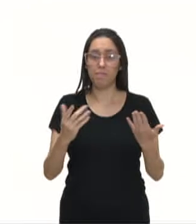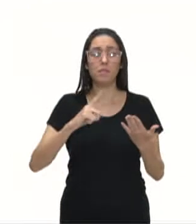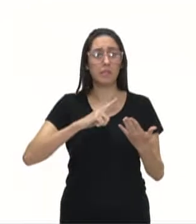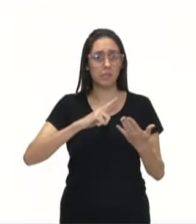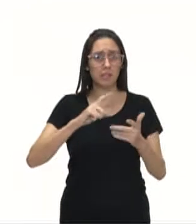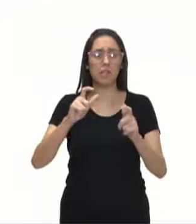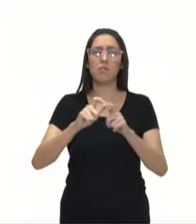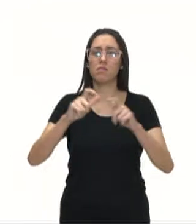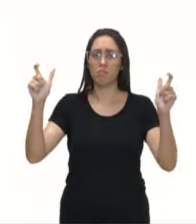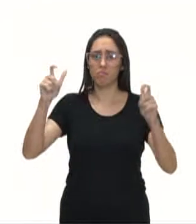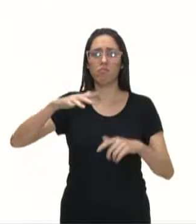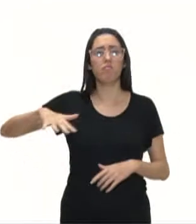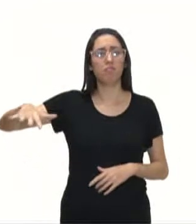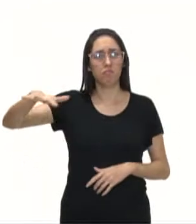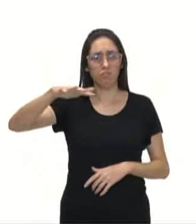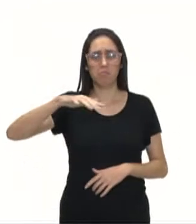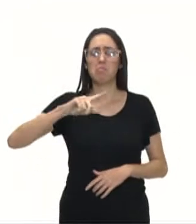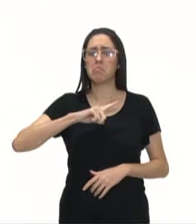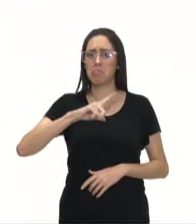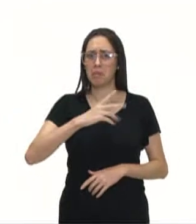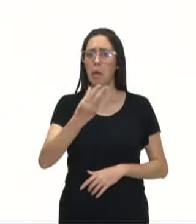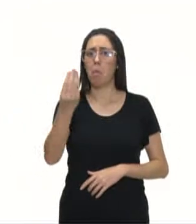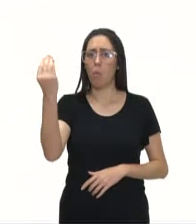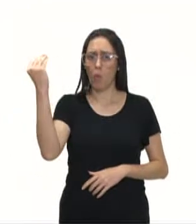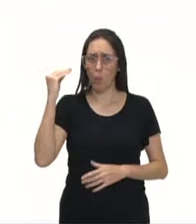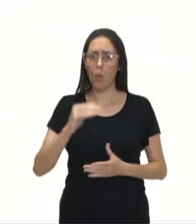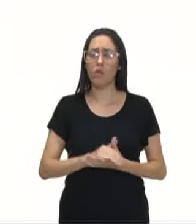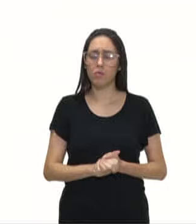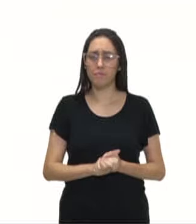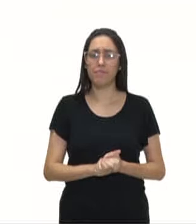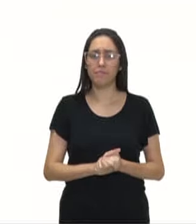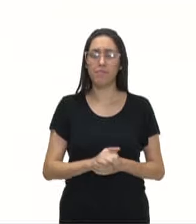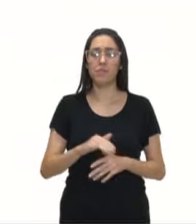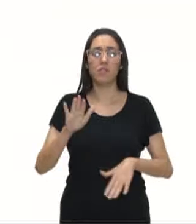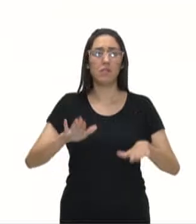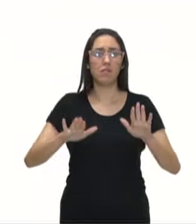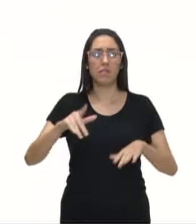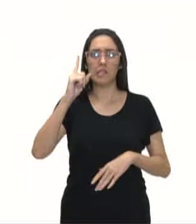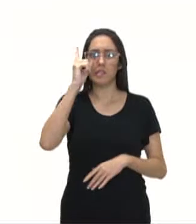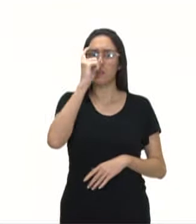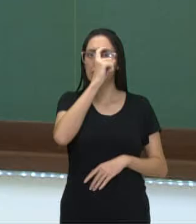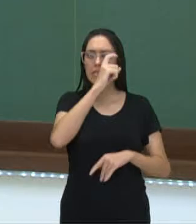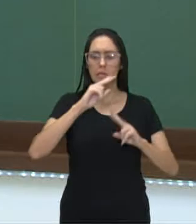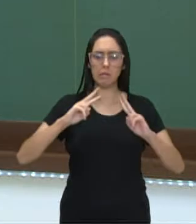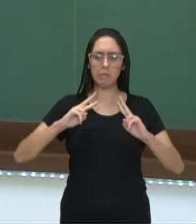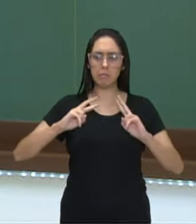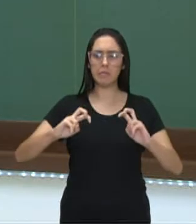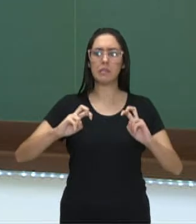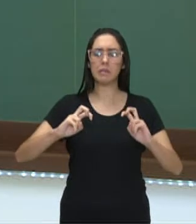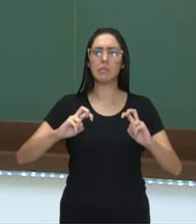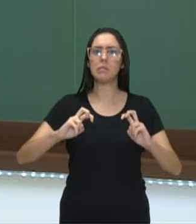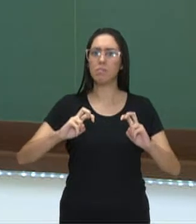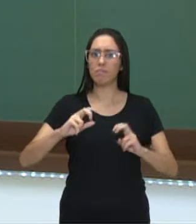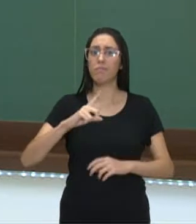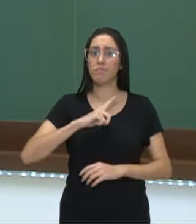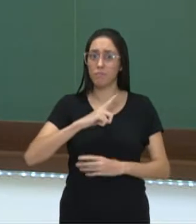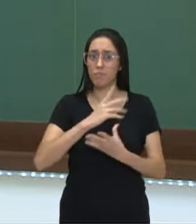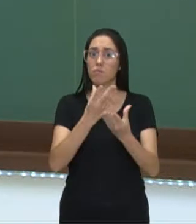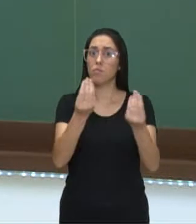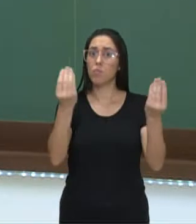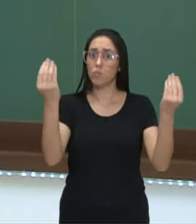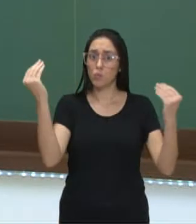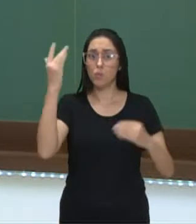comum, a gente ouve falar muito, né? Muitas vezes é difícil identificar essa condição e que é muito frequente entre a